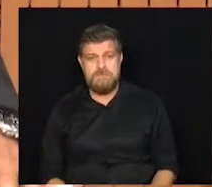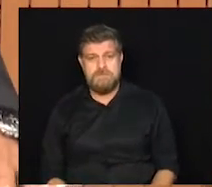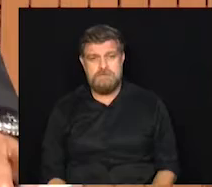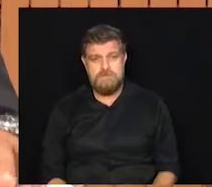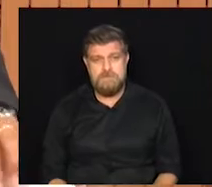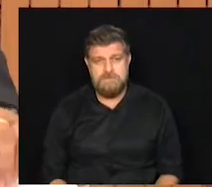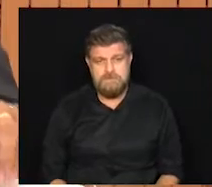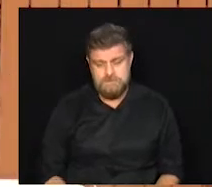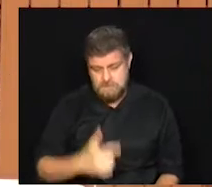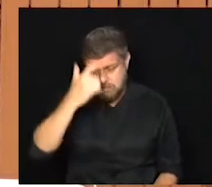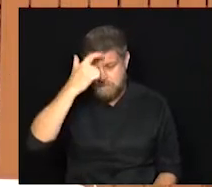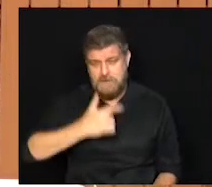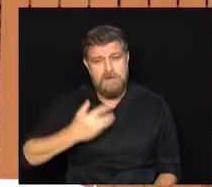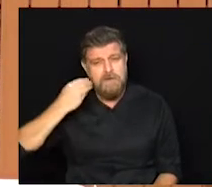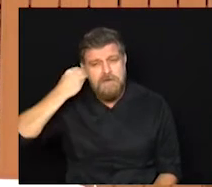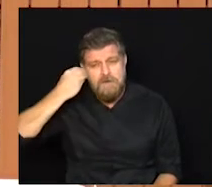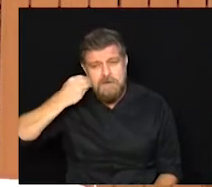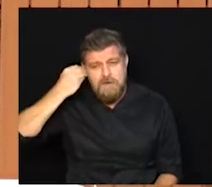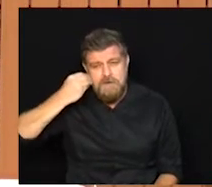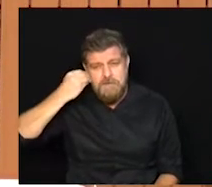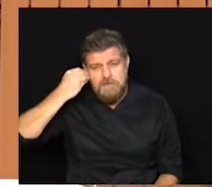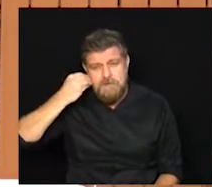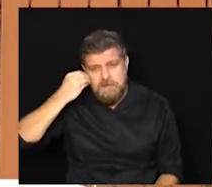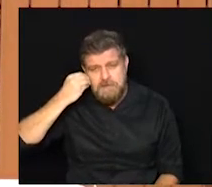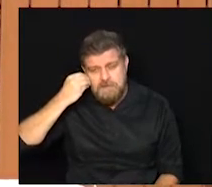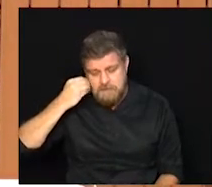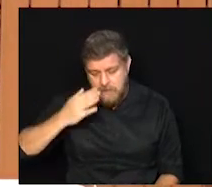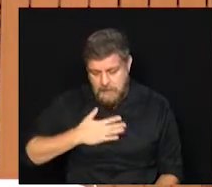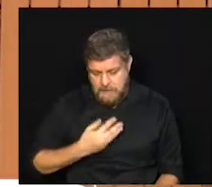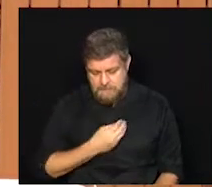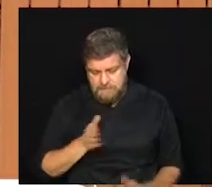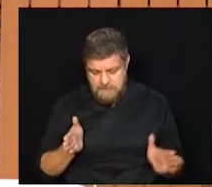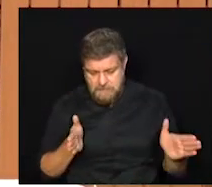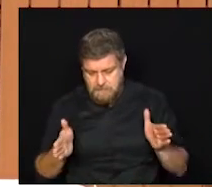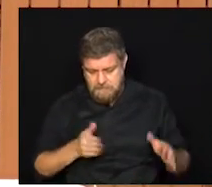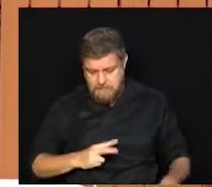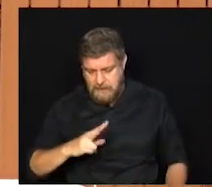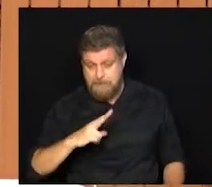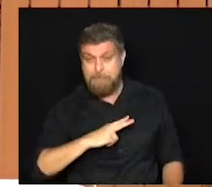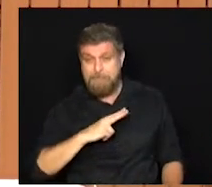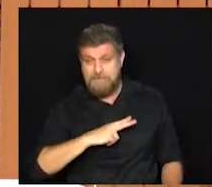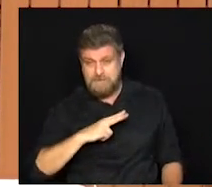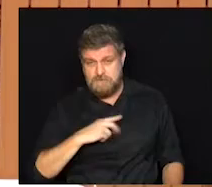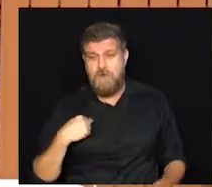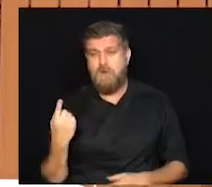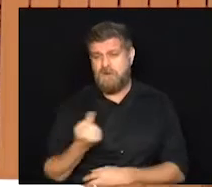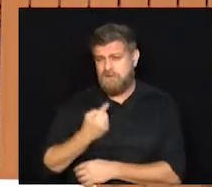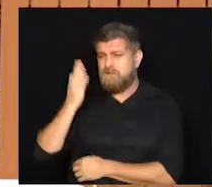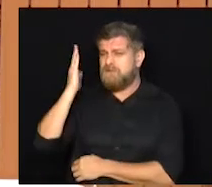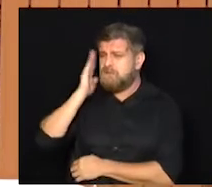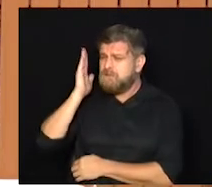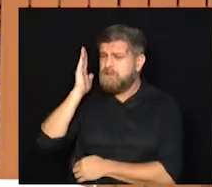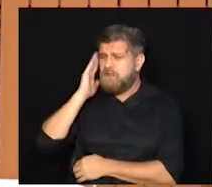passar, o que você tem que passar, outras pessoas não vão passar. Só nós sabemos realmente